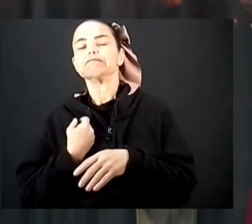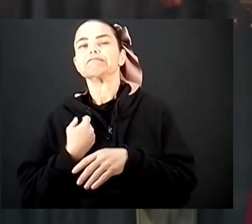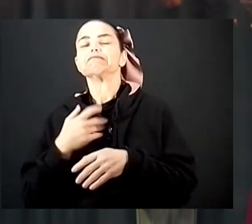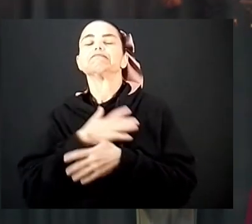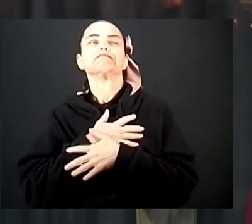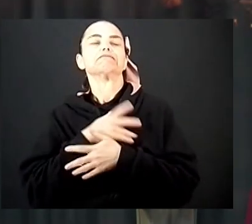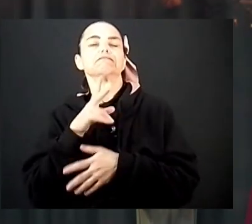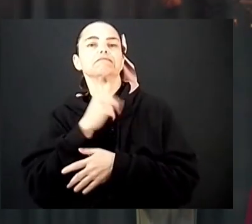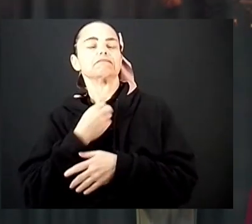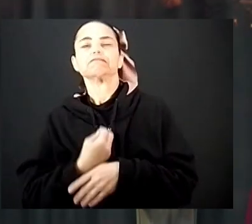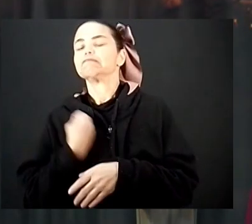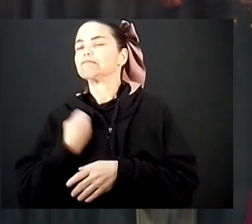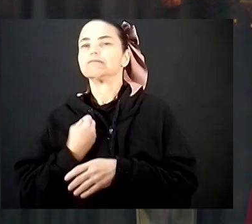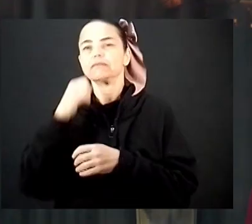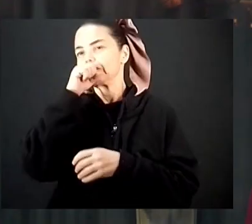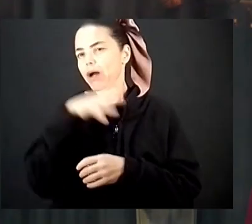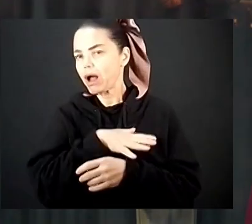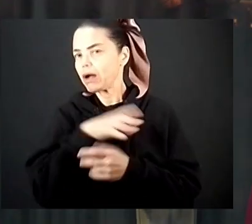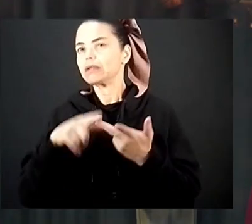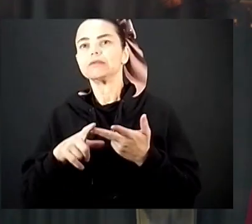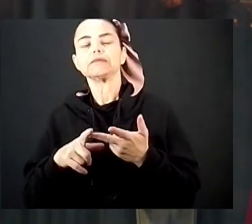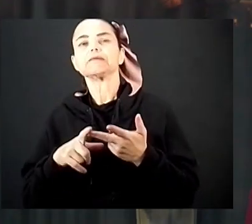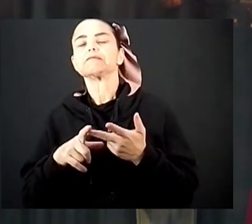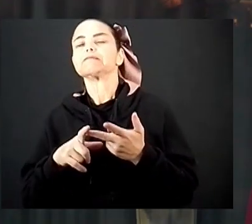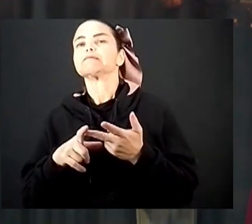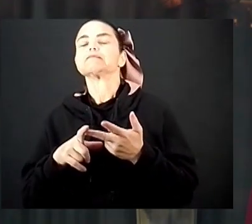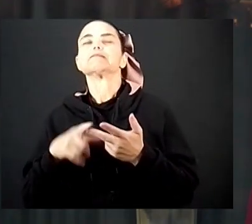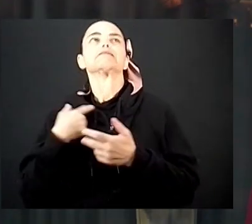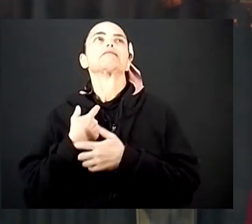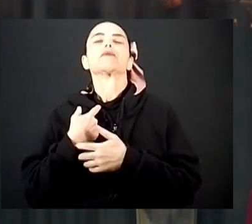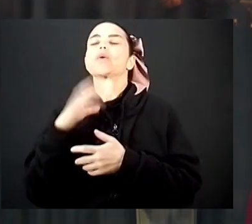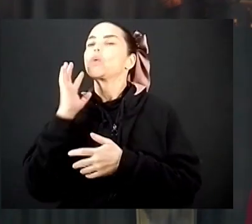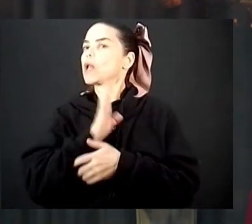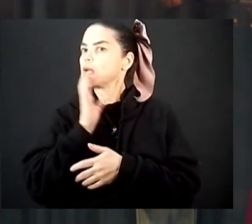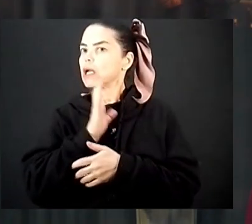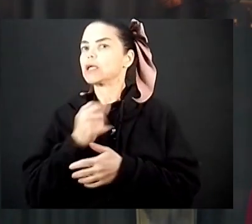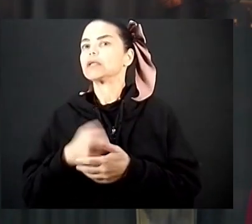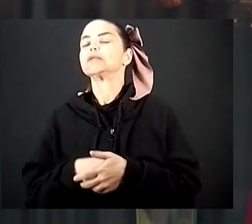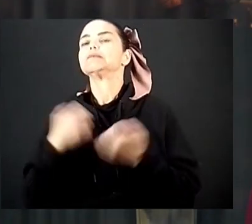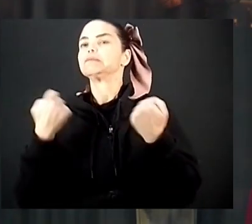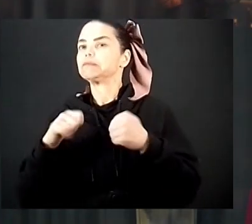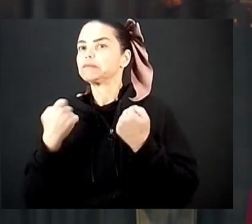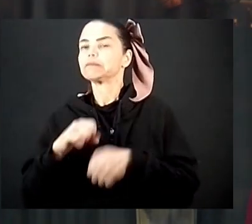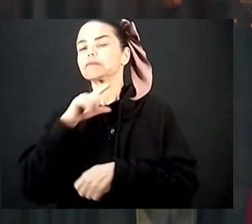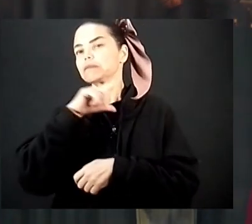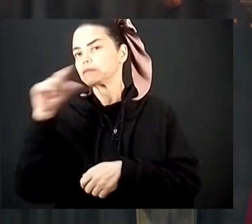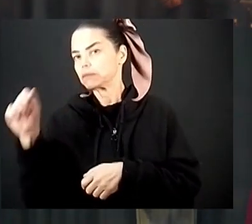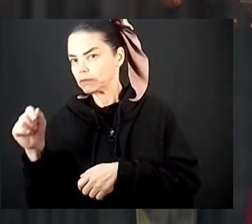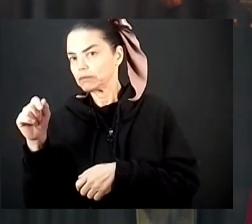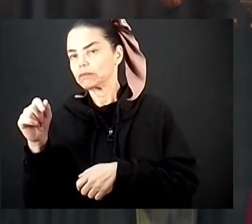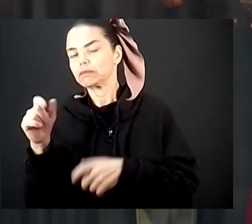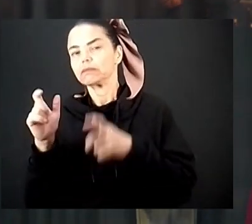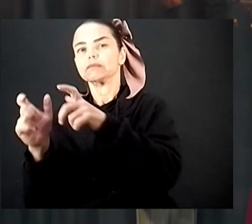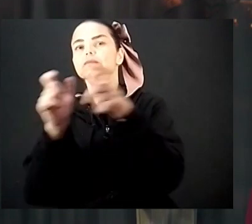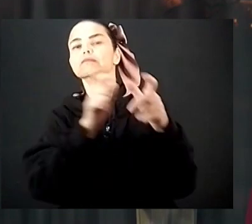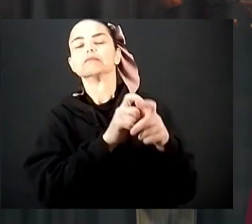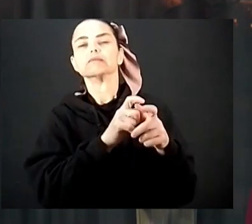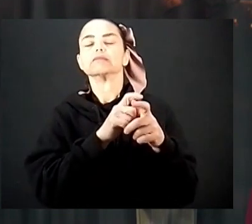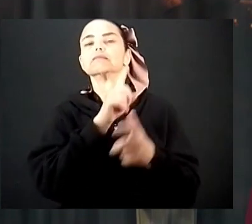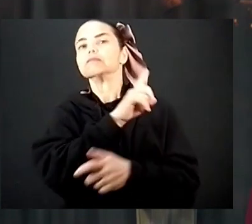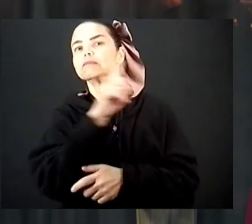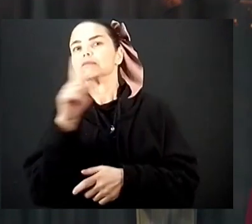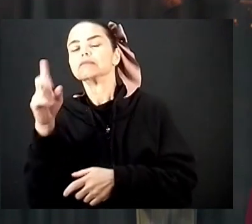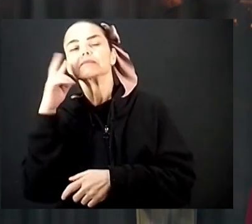vivi foi abusivo, o que eu vivi não é certo, né? Então a gente precisa sair desse ambiente, se deslocar para olhar